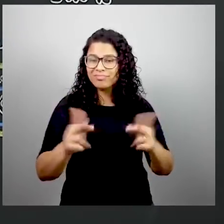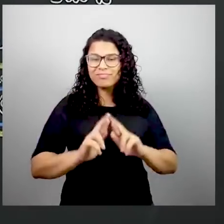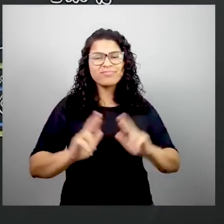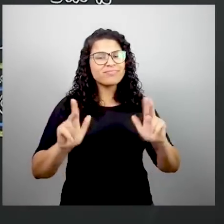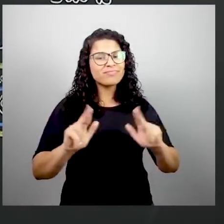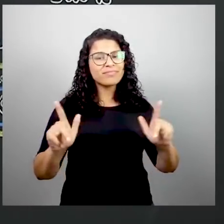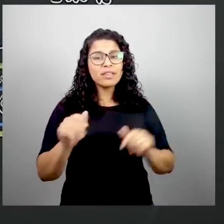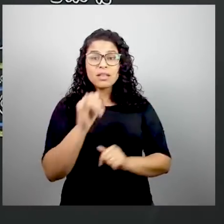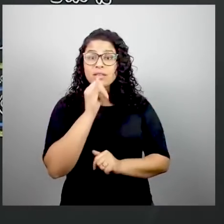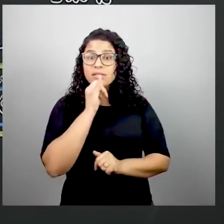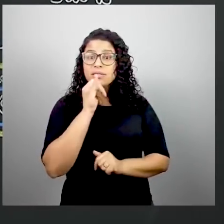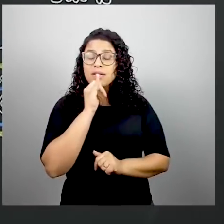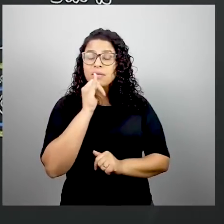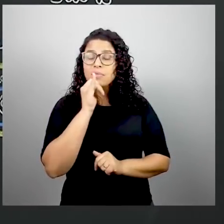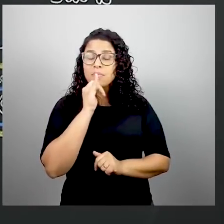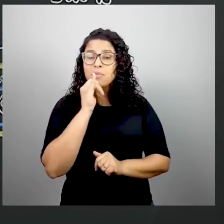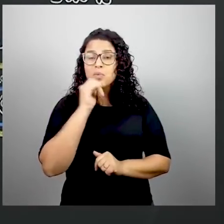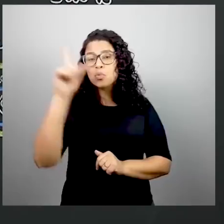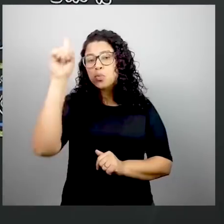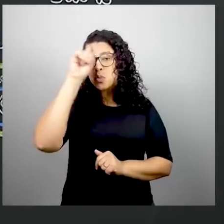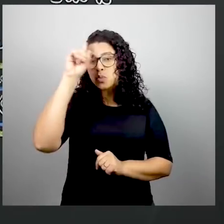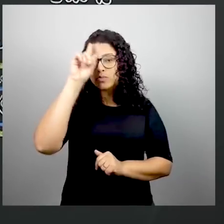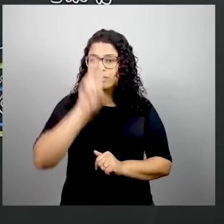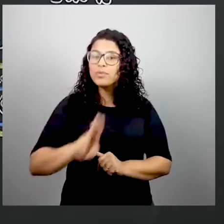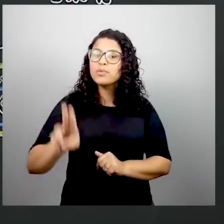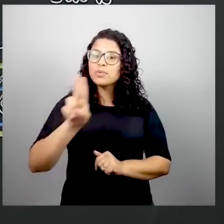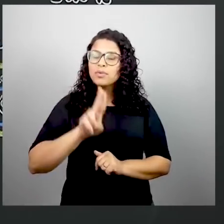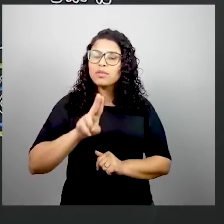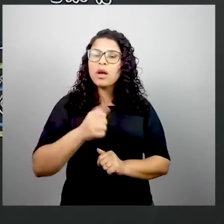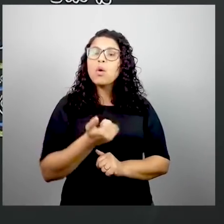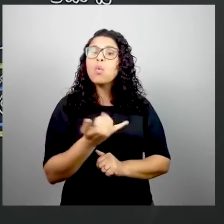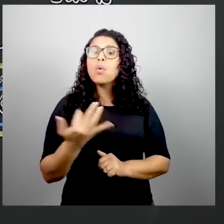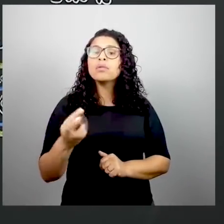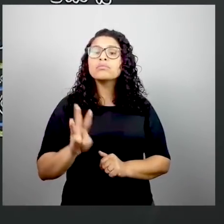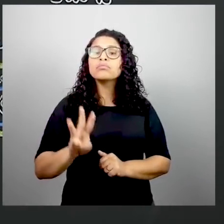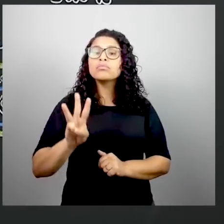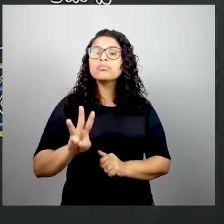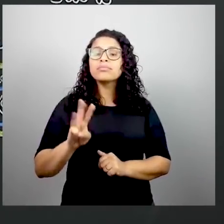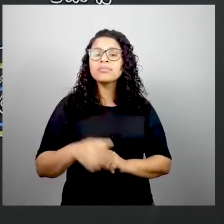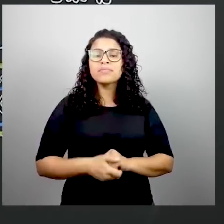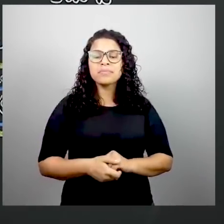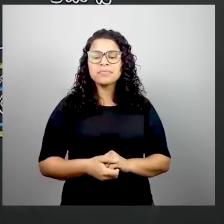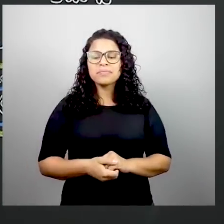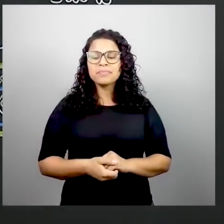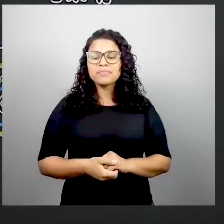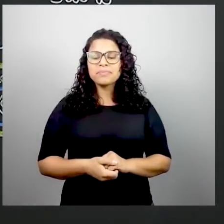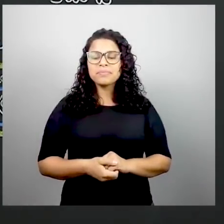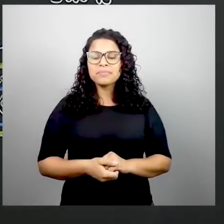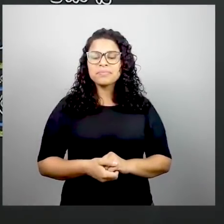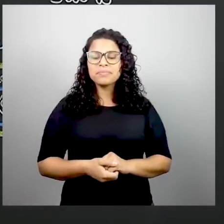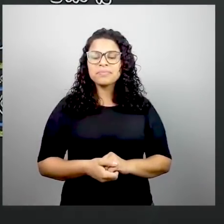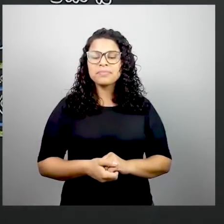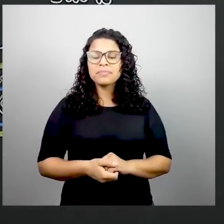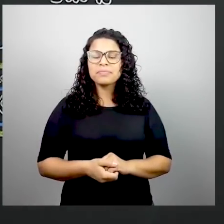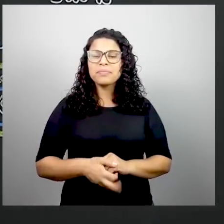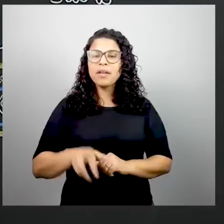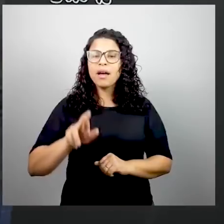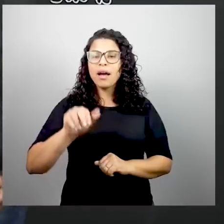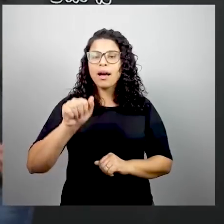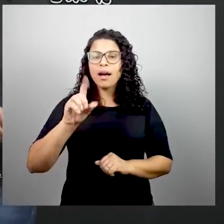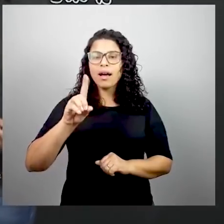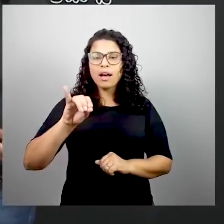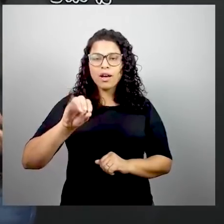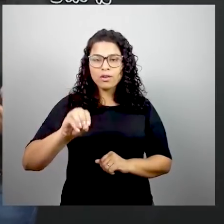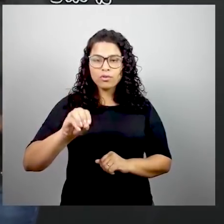aparelhos, alguns exemplos de eletrodomésticos do nosso dia a dia e a potência deles. Aí você vê aqui um rádio,